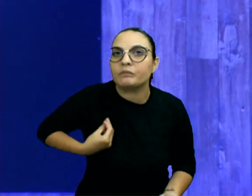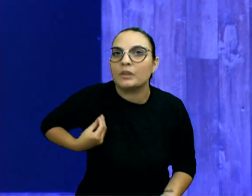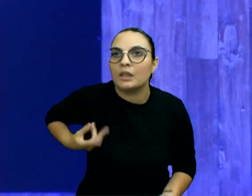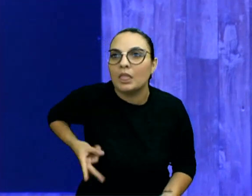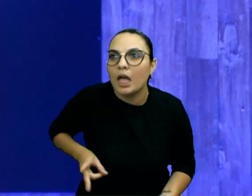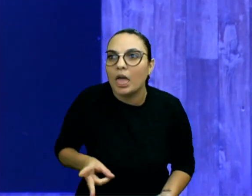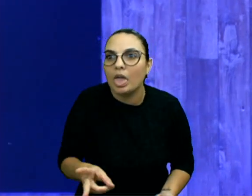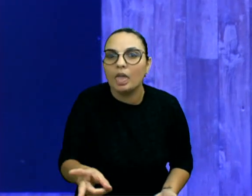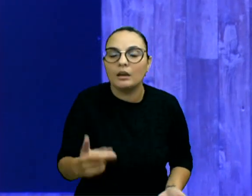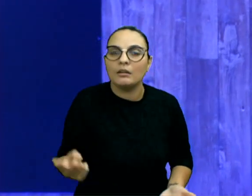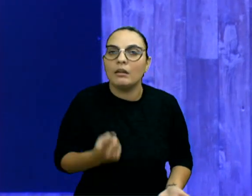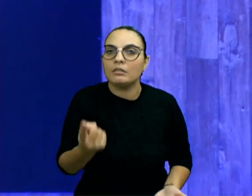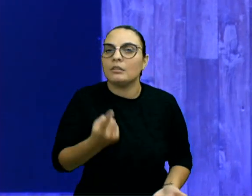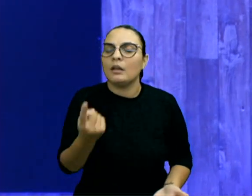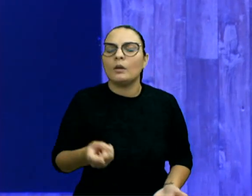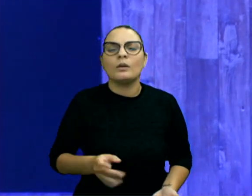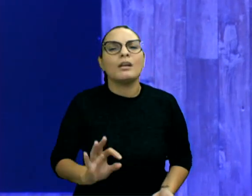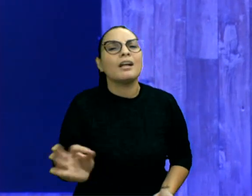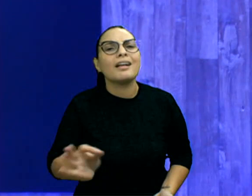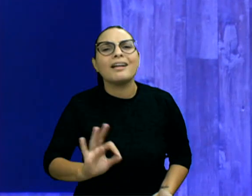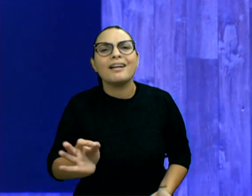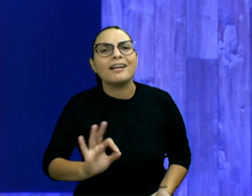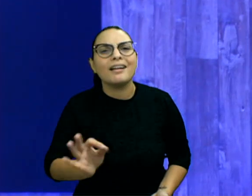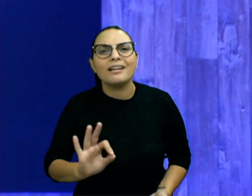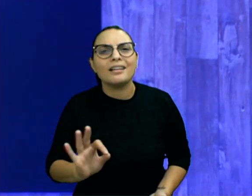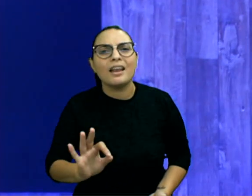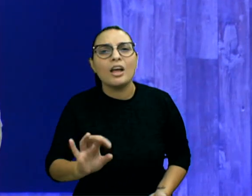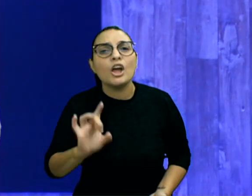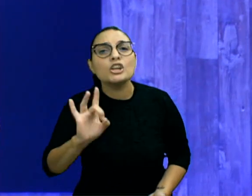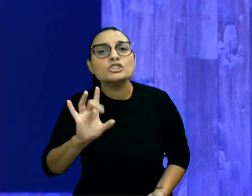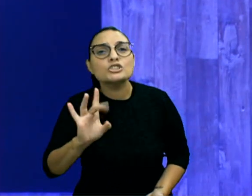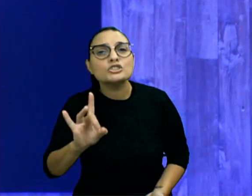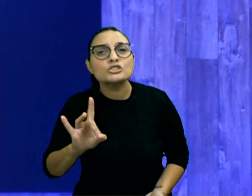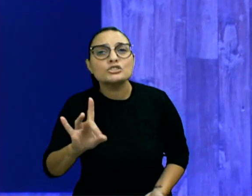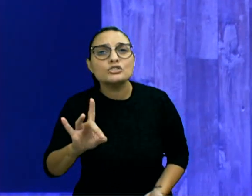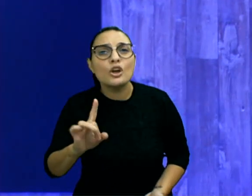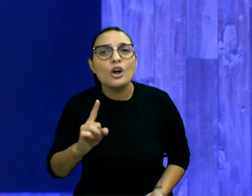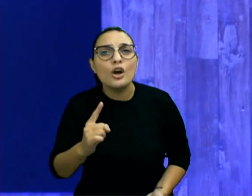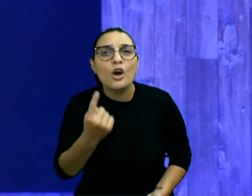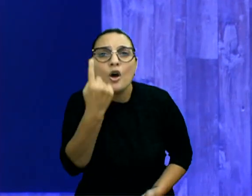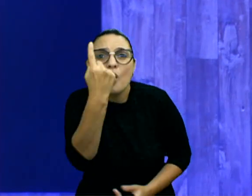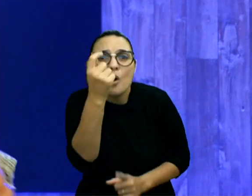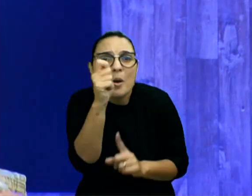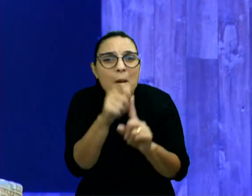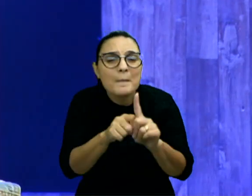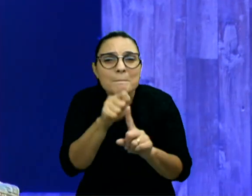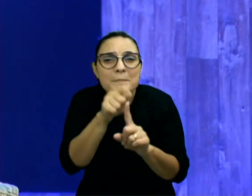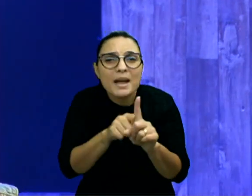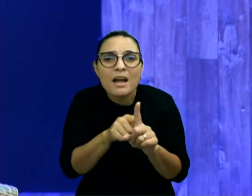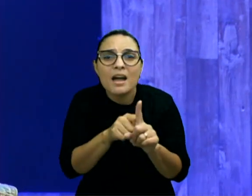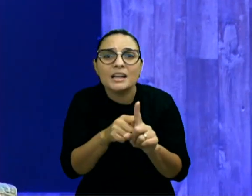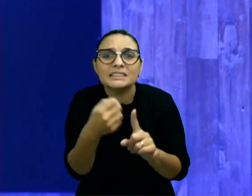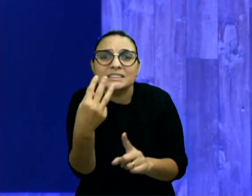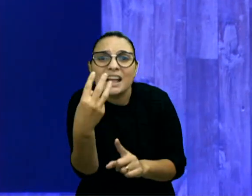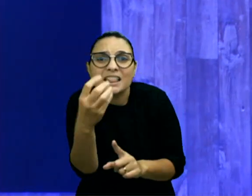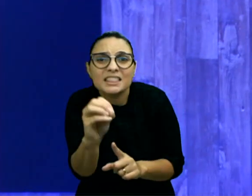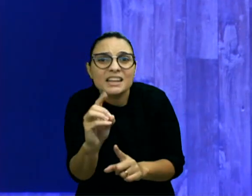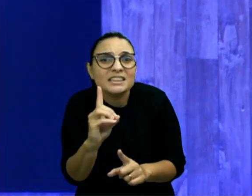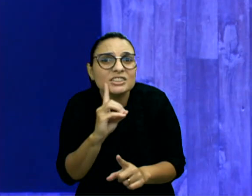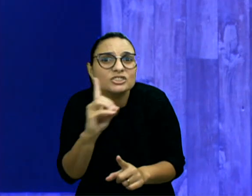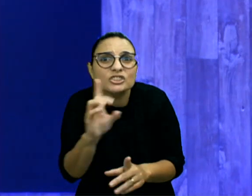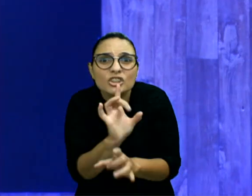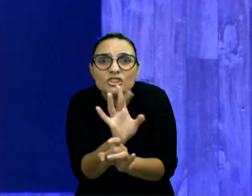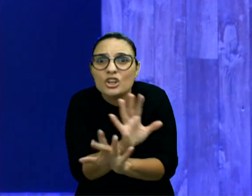Essa lei, isso aqui não era algo que ia perpetuar no reinado. Era